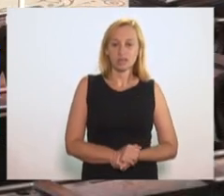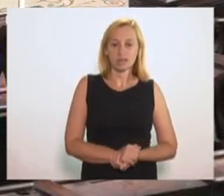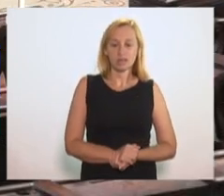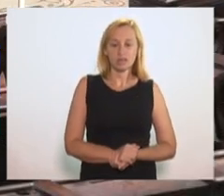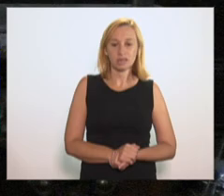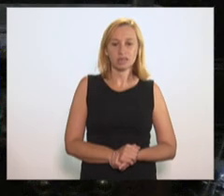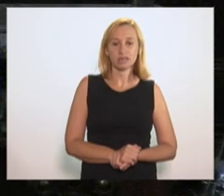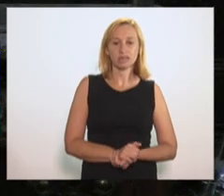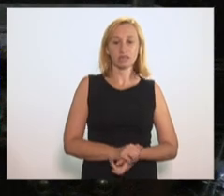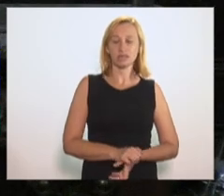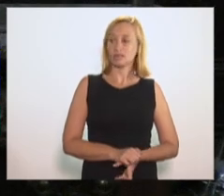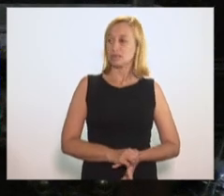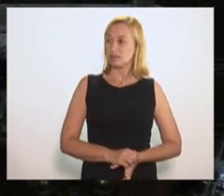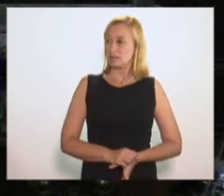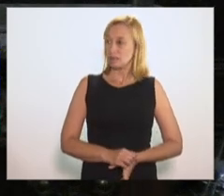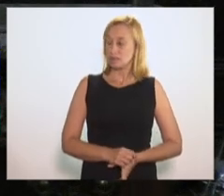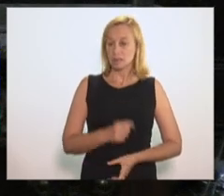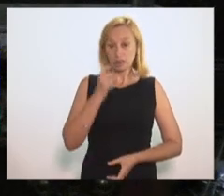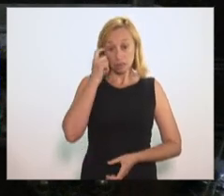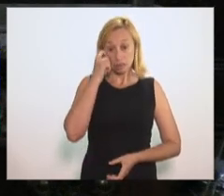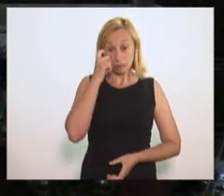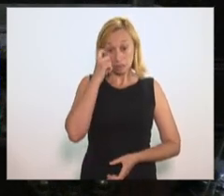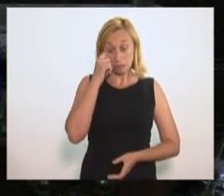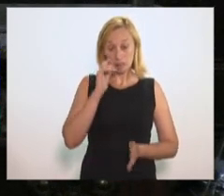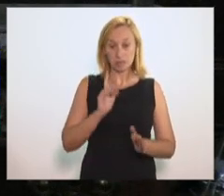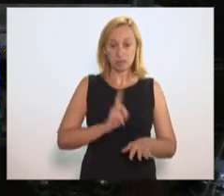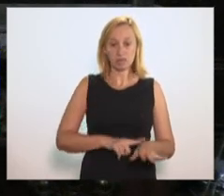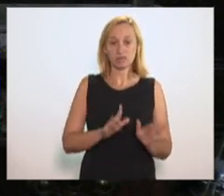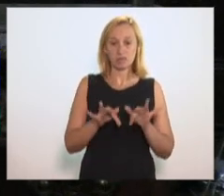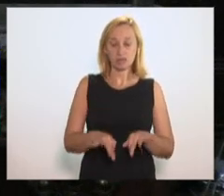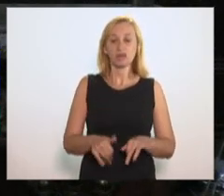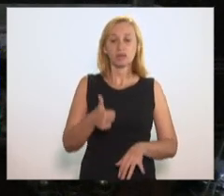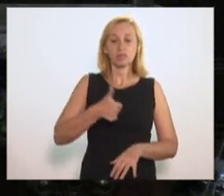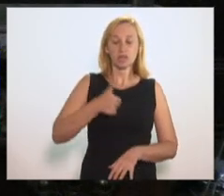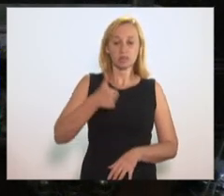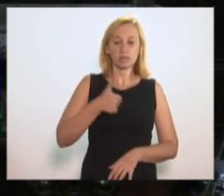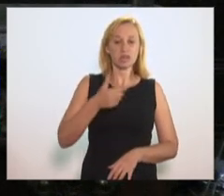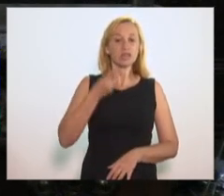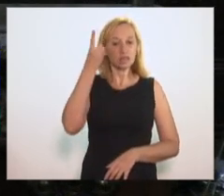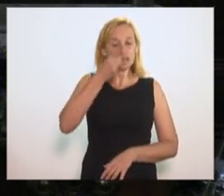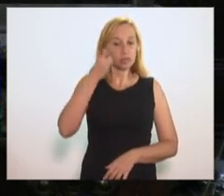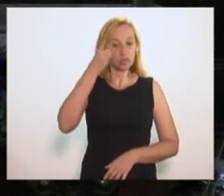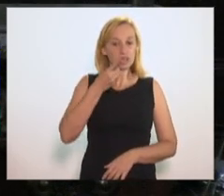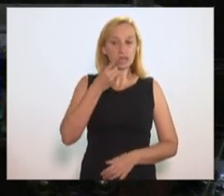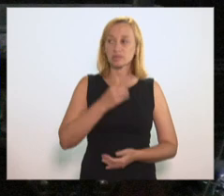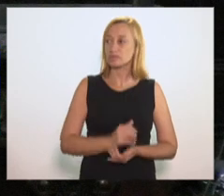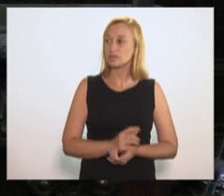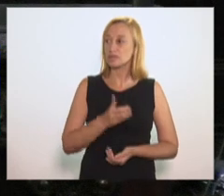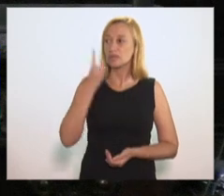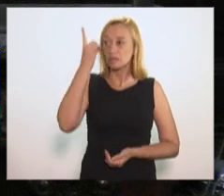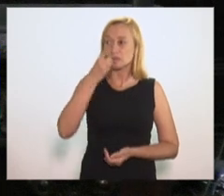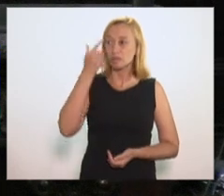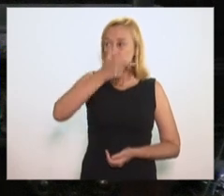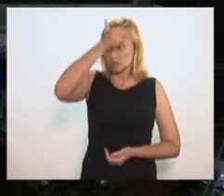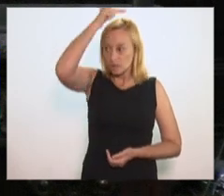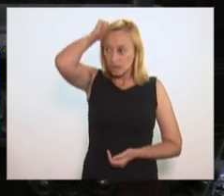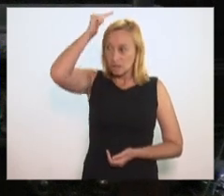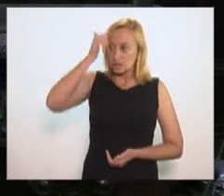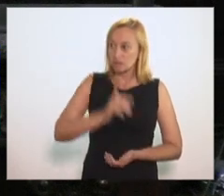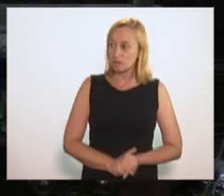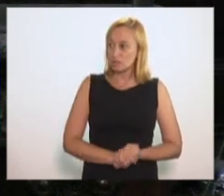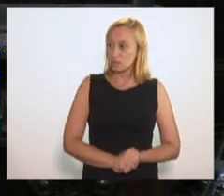passa-se para a ordem do expediente final primeiro deputado inscrito deputado Luiz Paulo